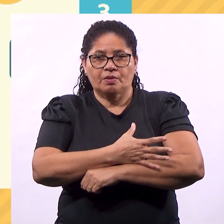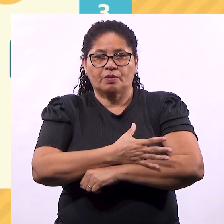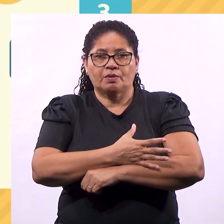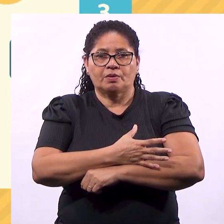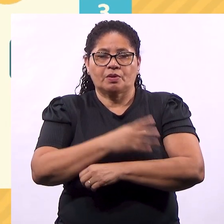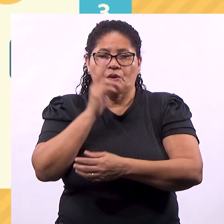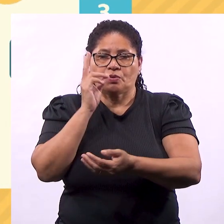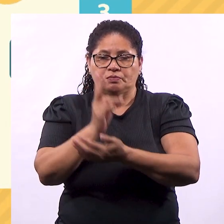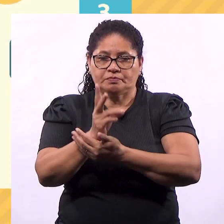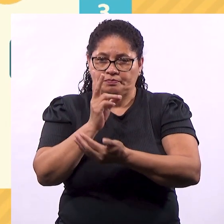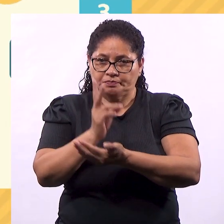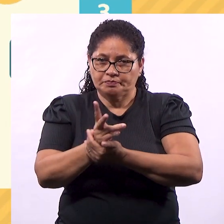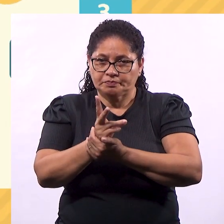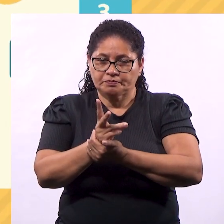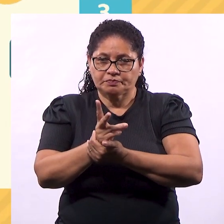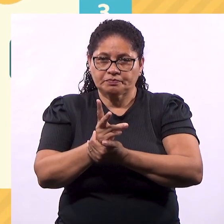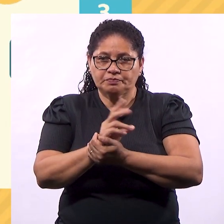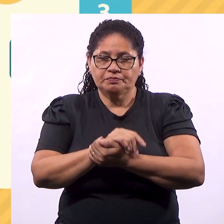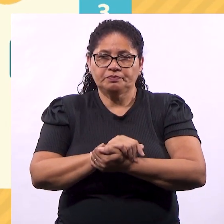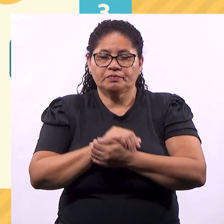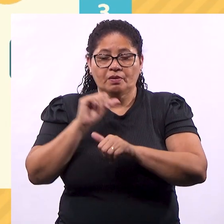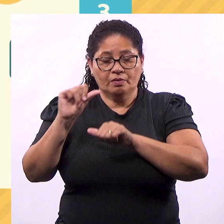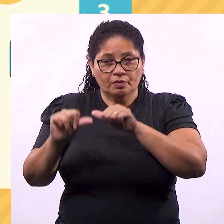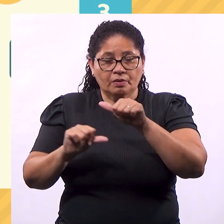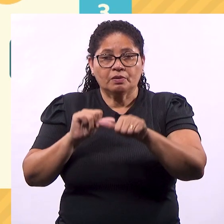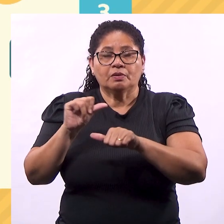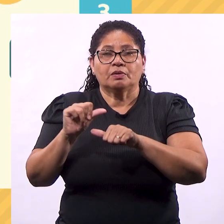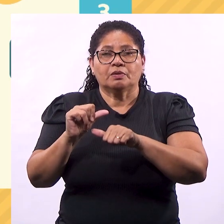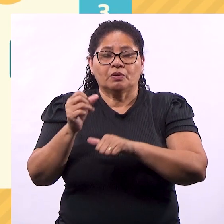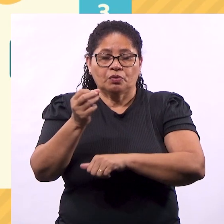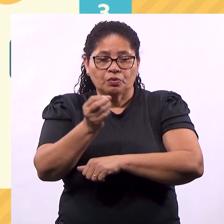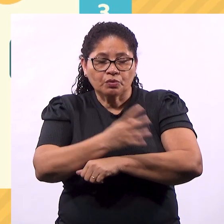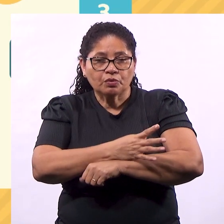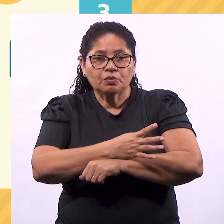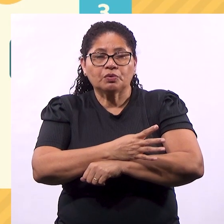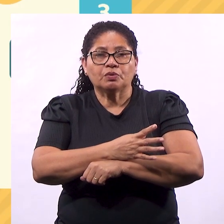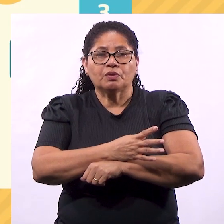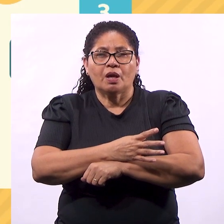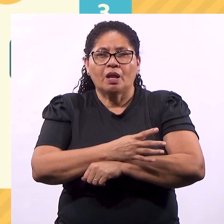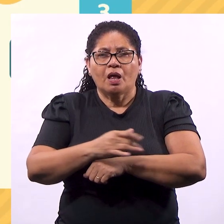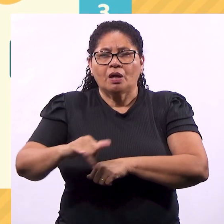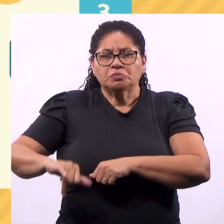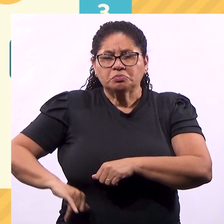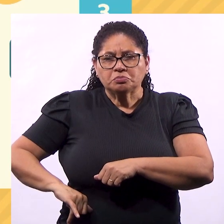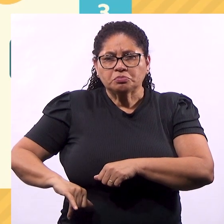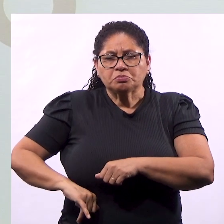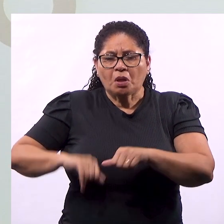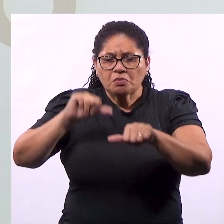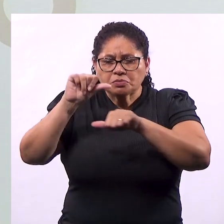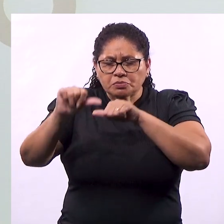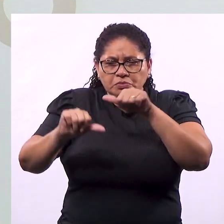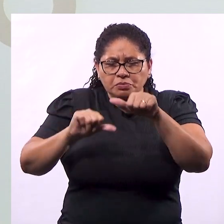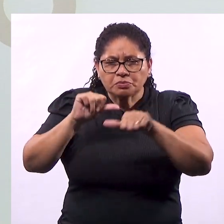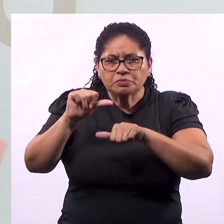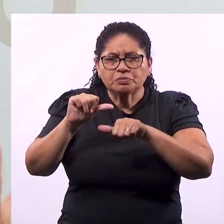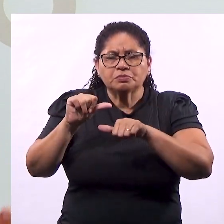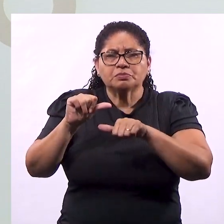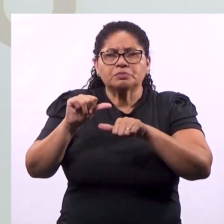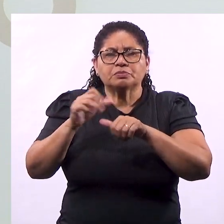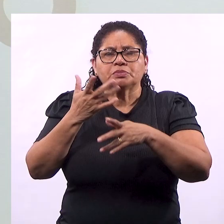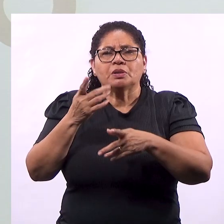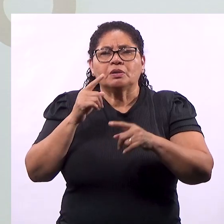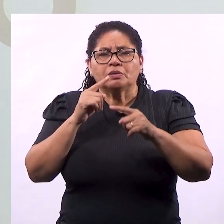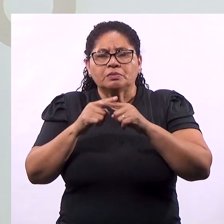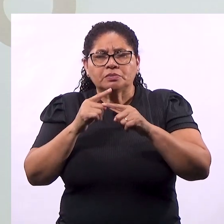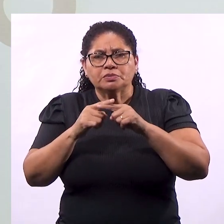renovável ou contínua a avaliação contínua renovável ela sofreu aí essa uma mudança